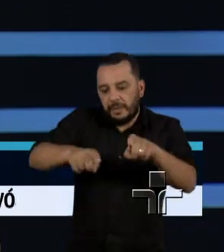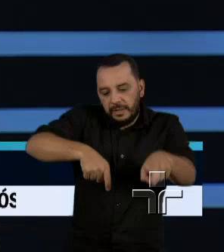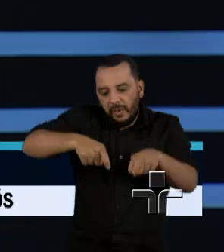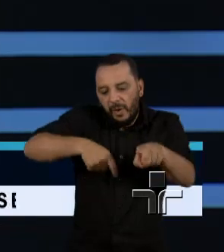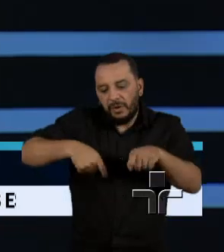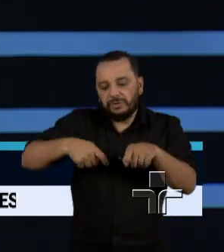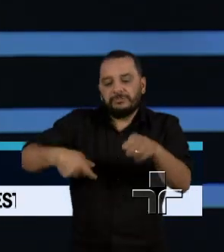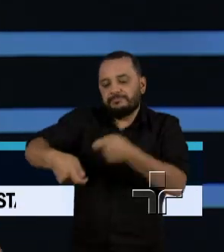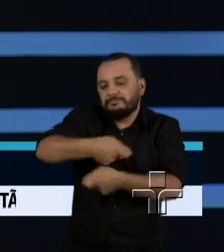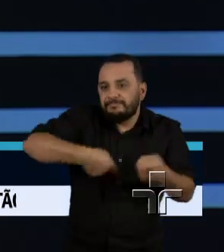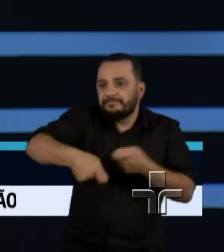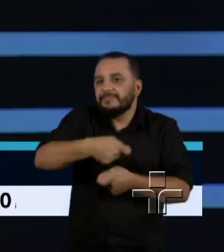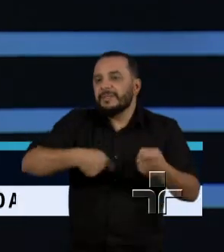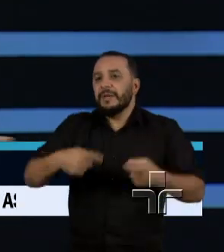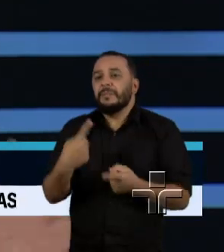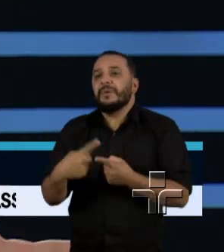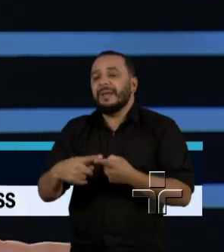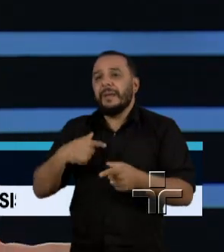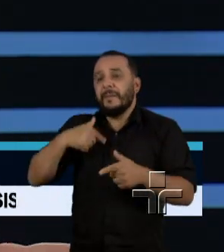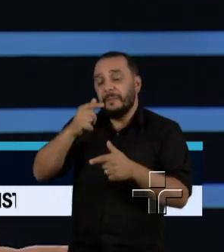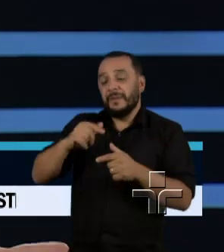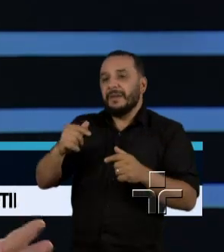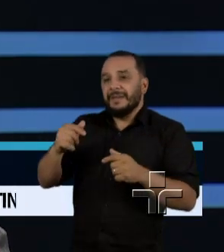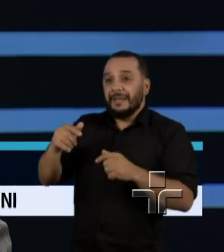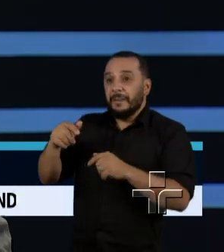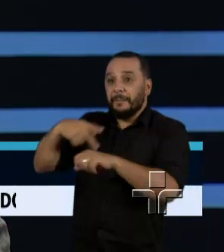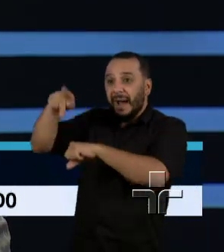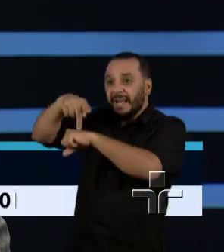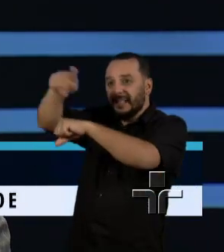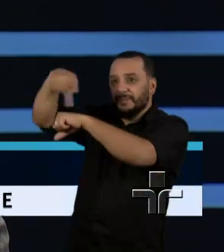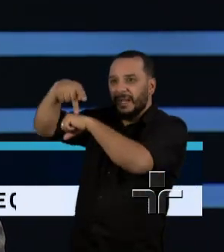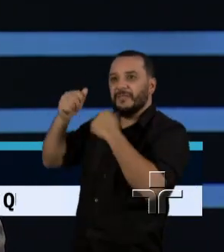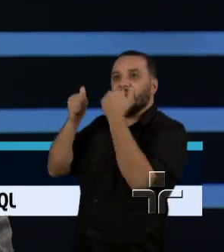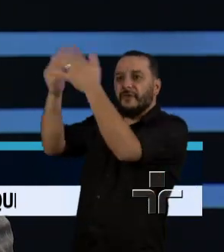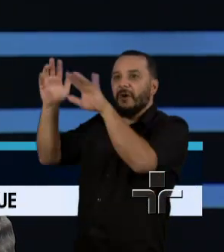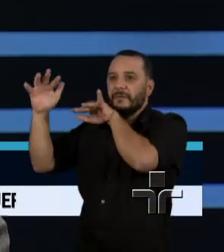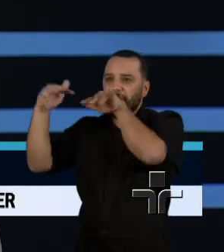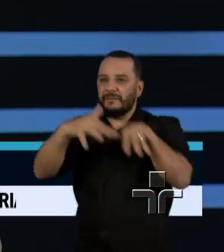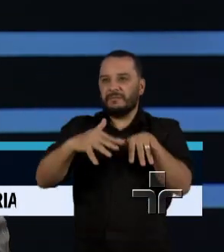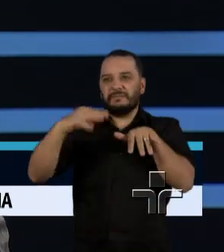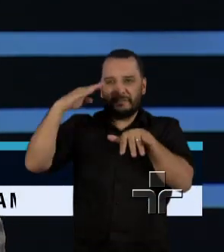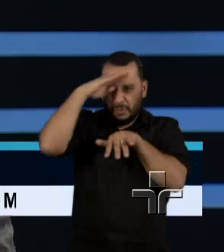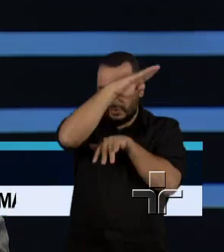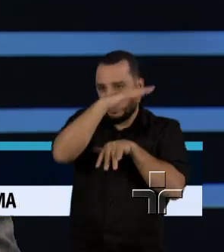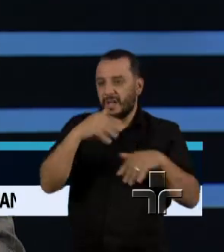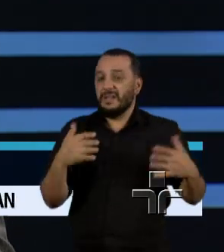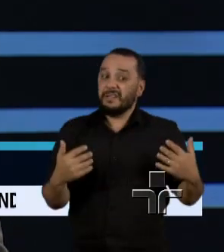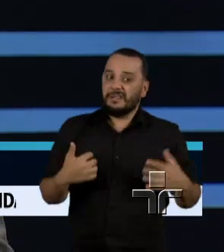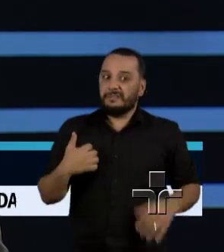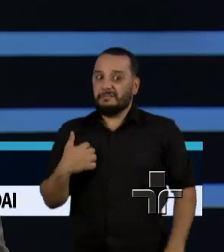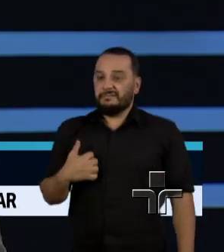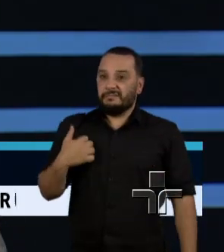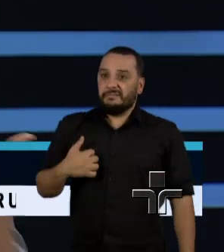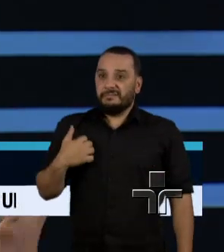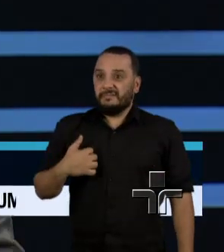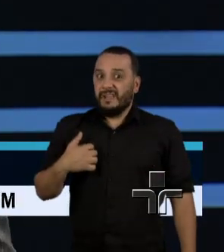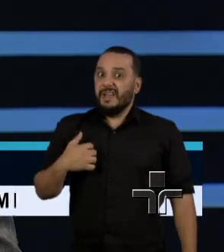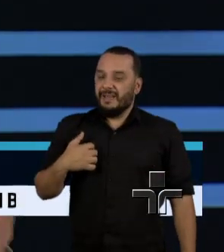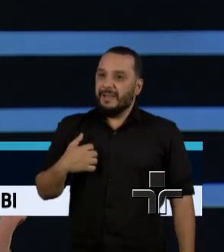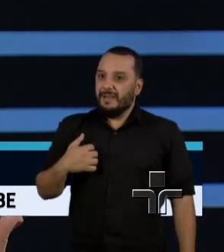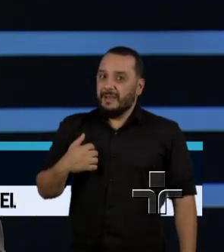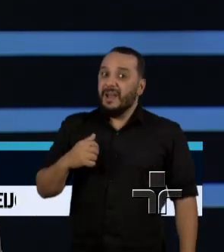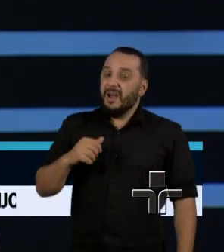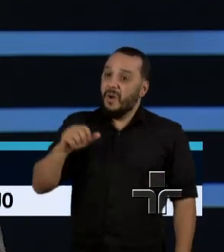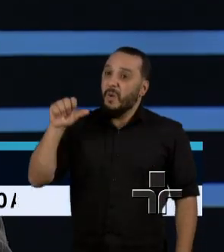de imagem. A imagem do presidente no exterior já não é muito boa. Então... Enfim, não é muito boa, não. É bem ruim